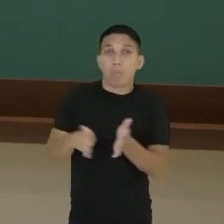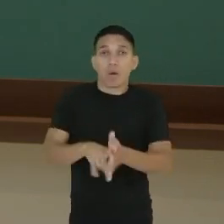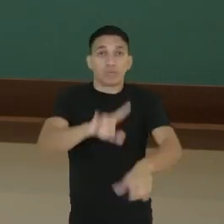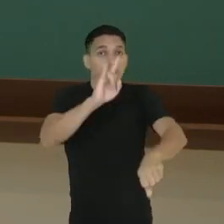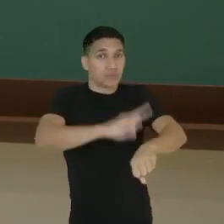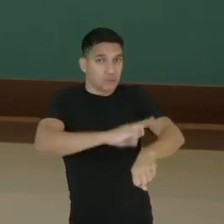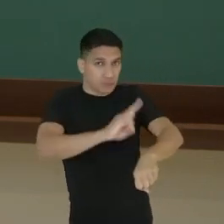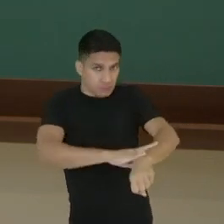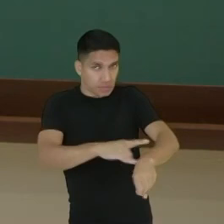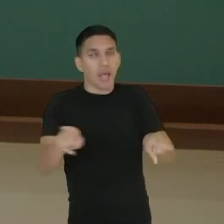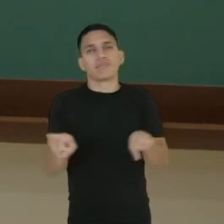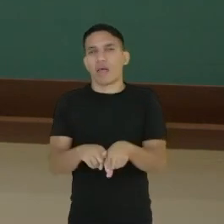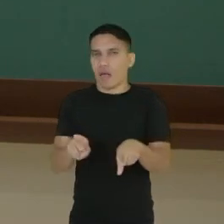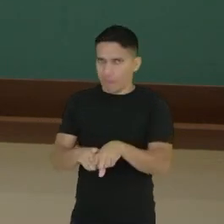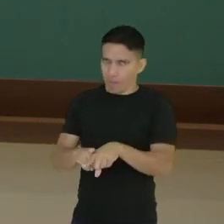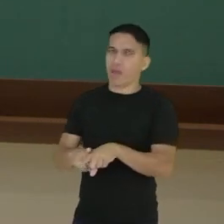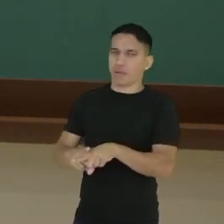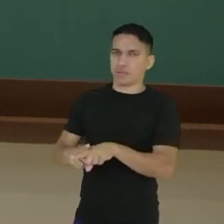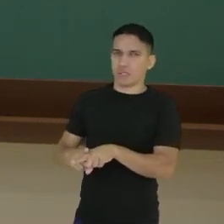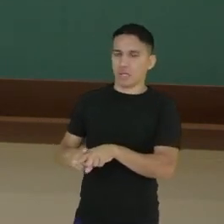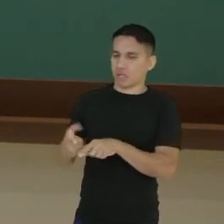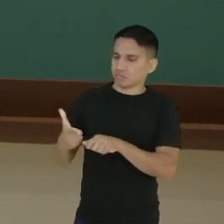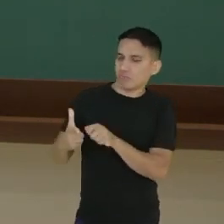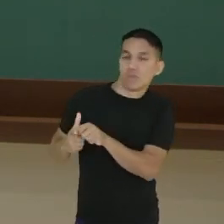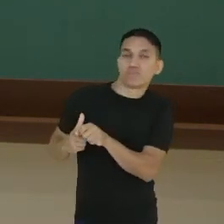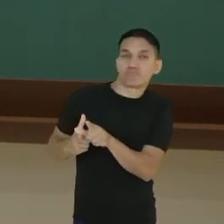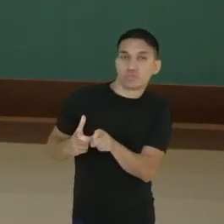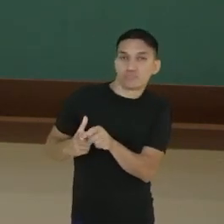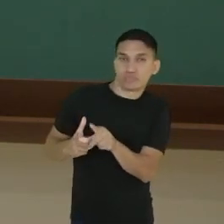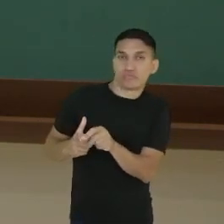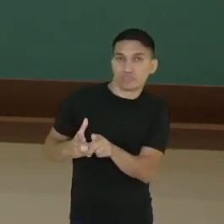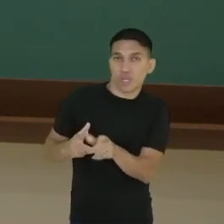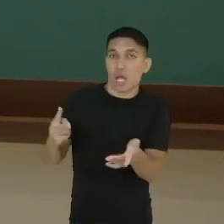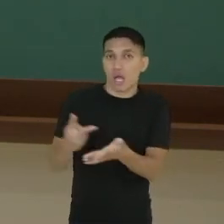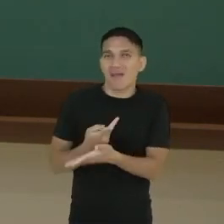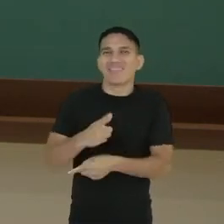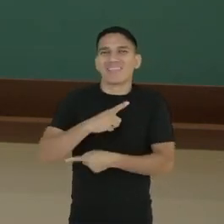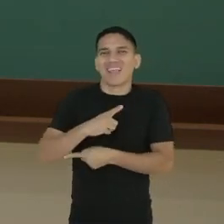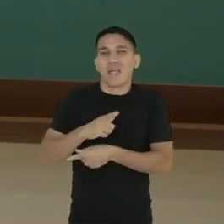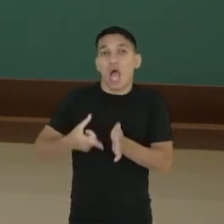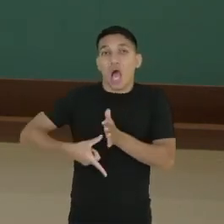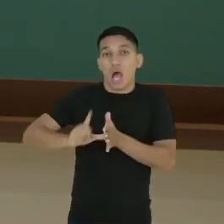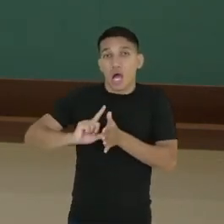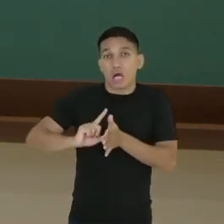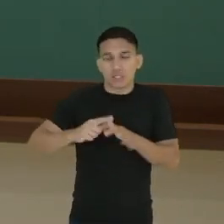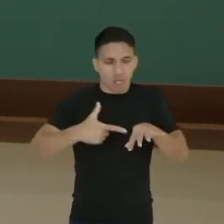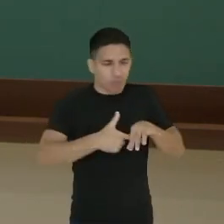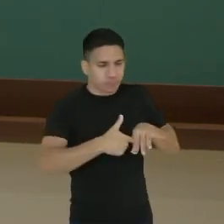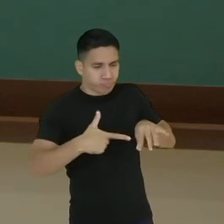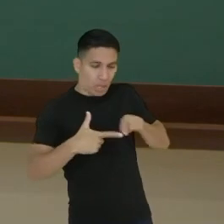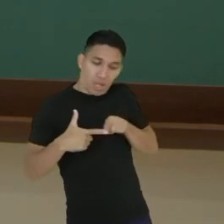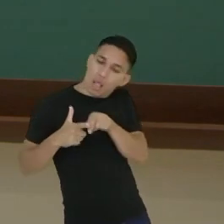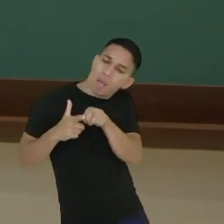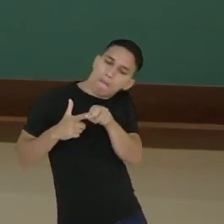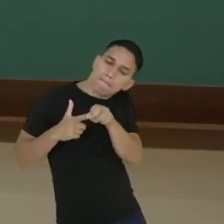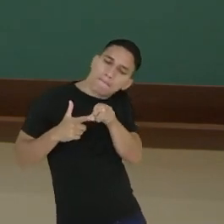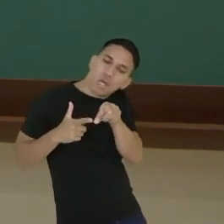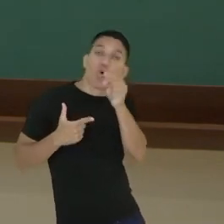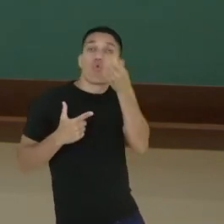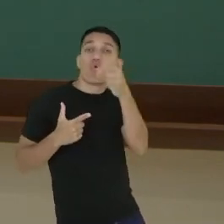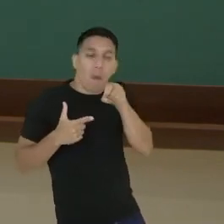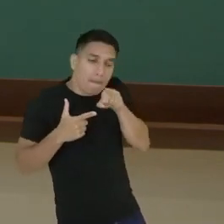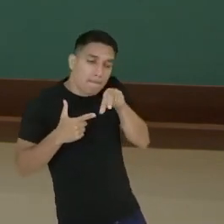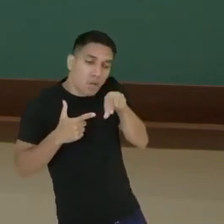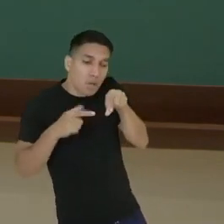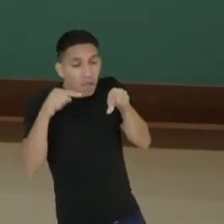sistema urinário quanto ao sistema reprodutor, e sai uma gotinha liberada pela glândula bulbourettral, e ela